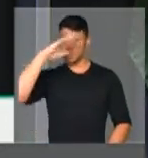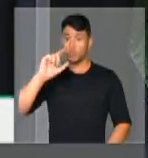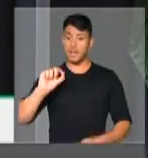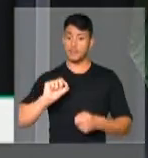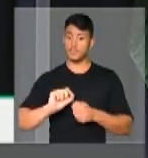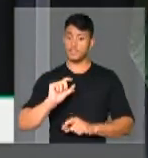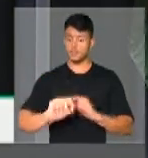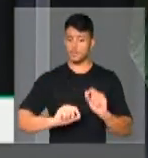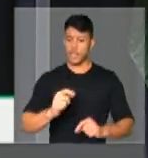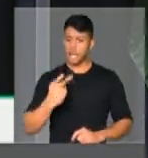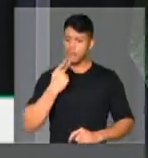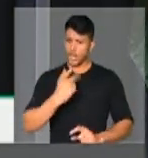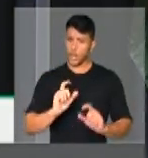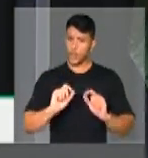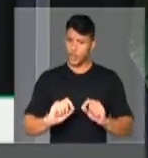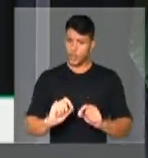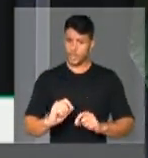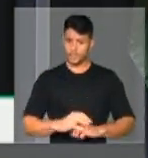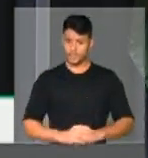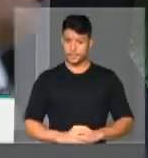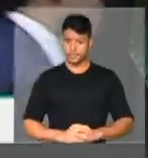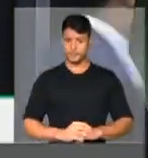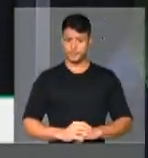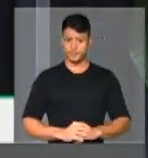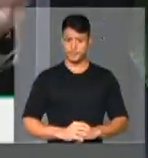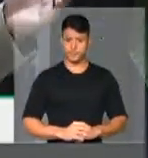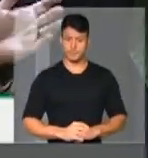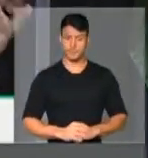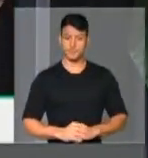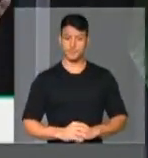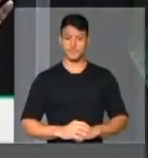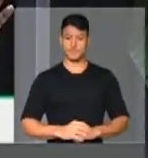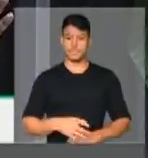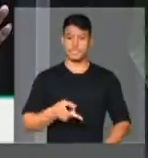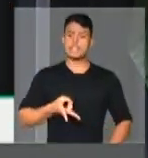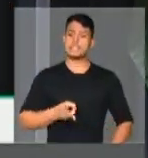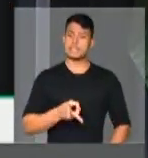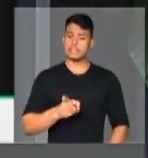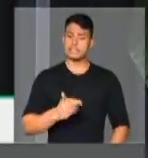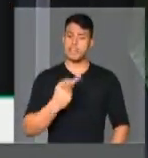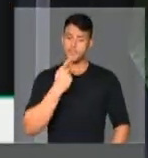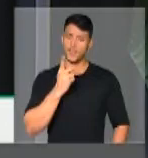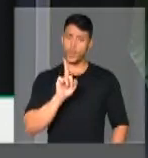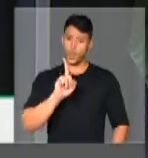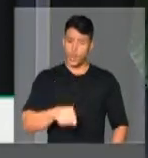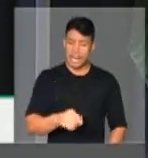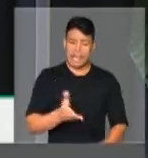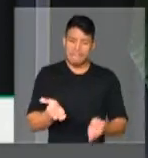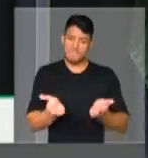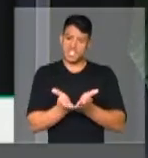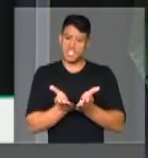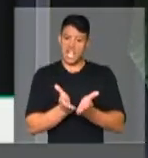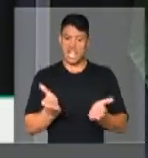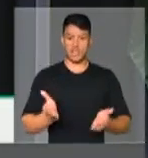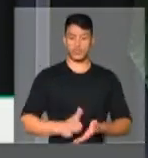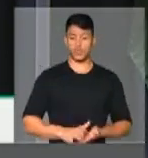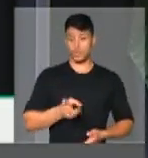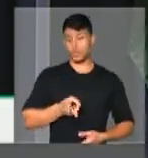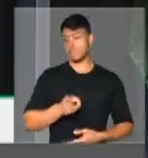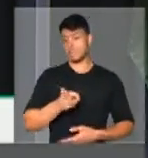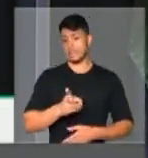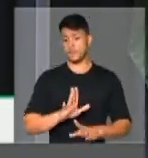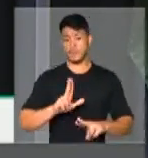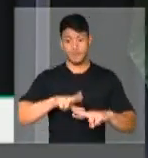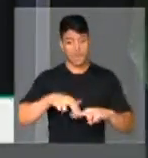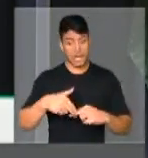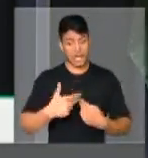vive repetindo como neoconvertido evangélico, mas dizem que ele ainda é católico, não sei bem, tem um quê de interesse